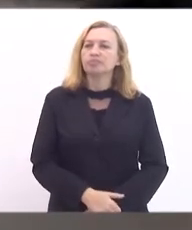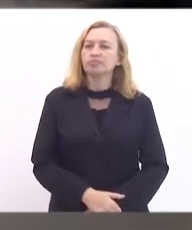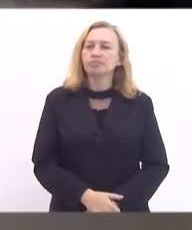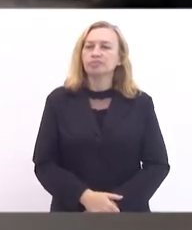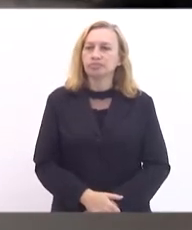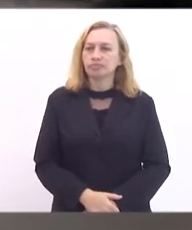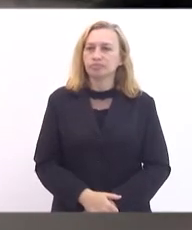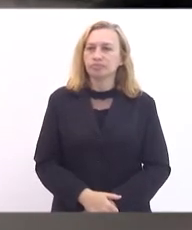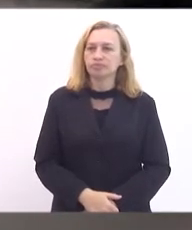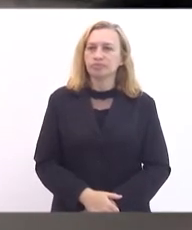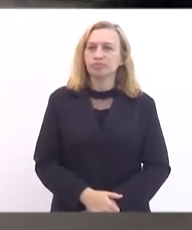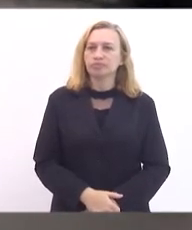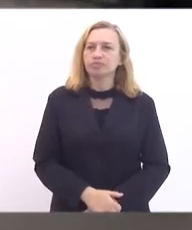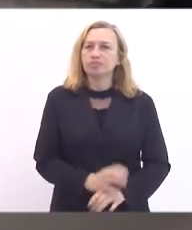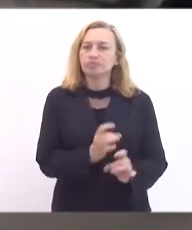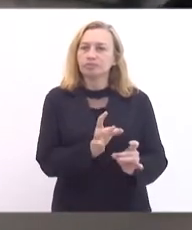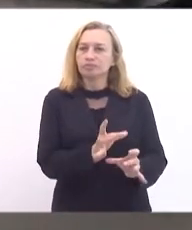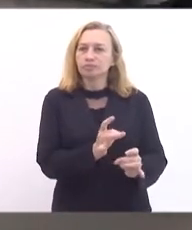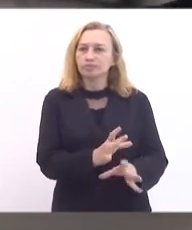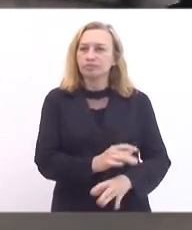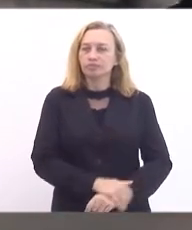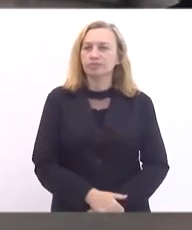e comercial